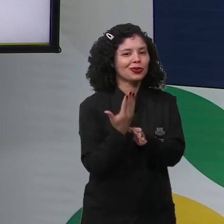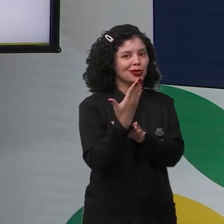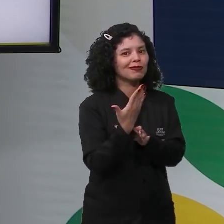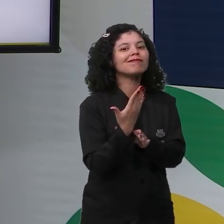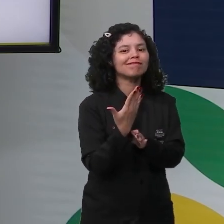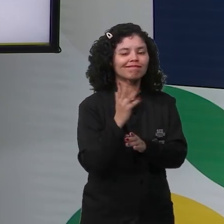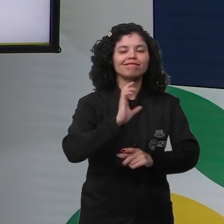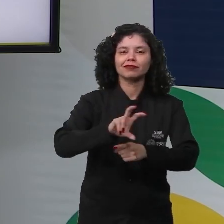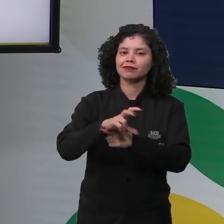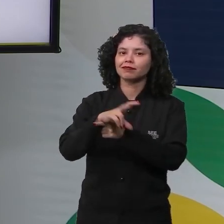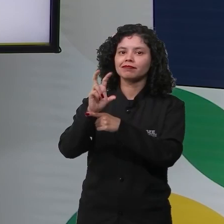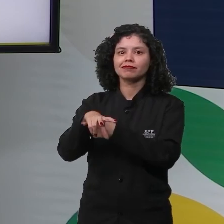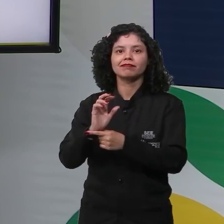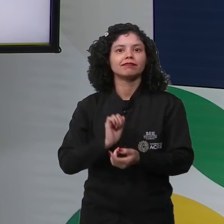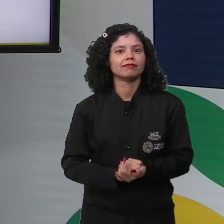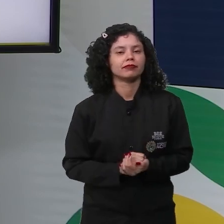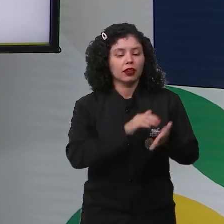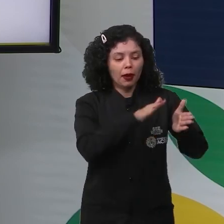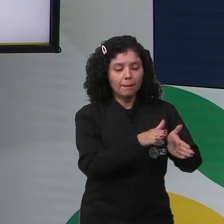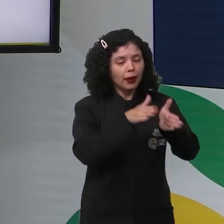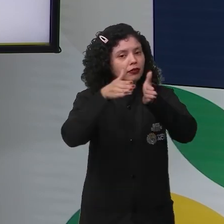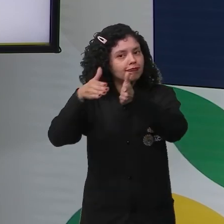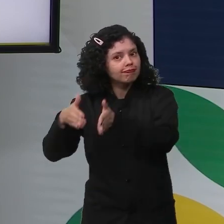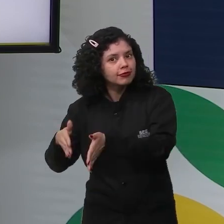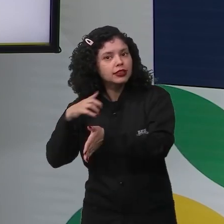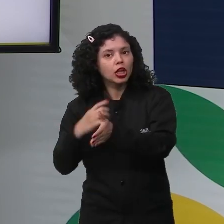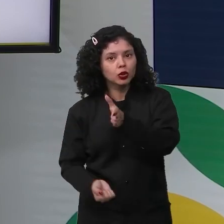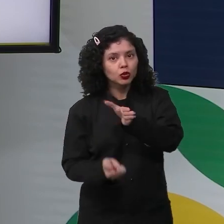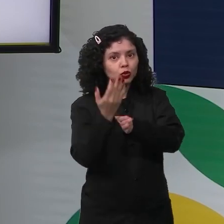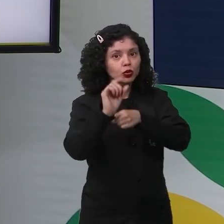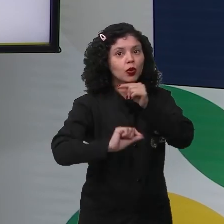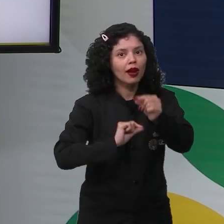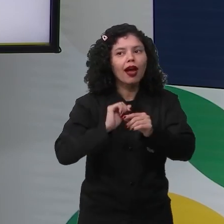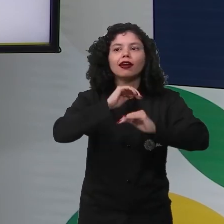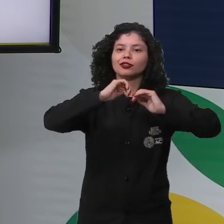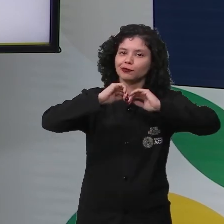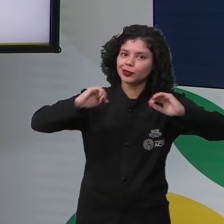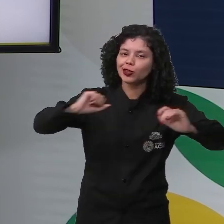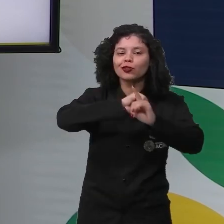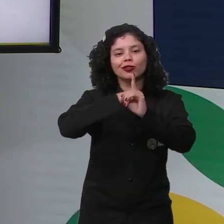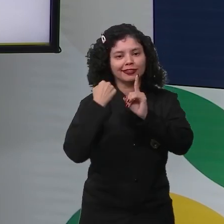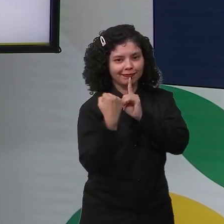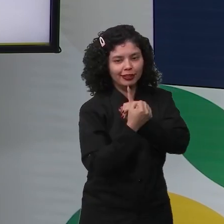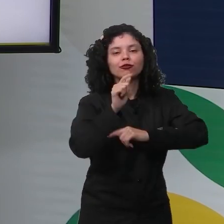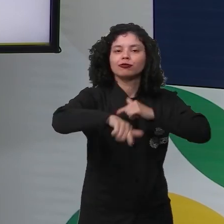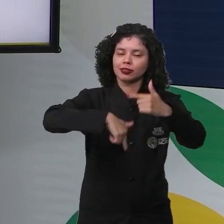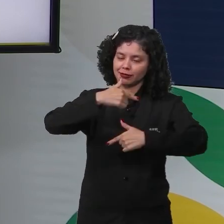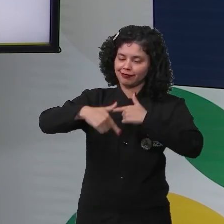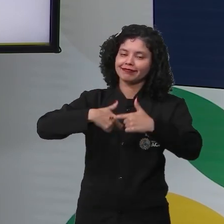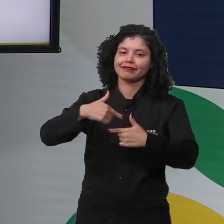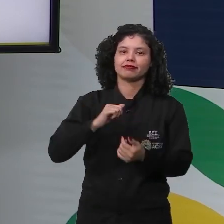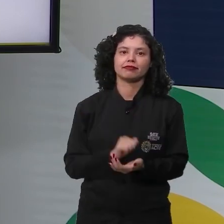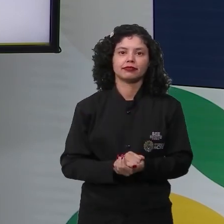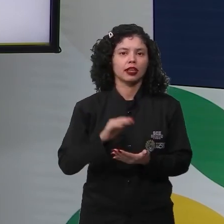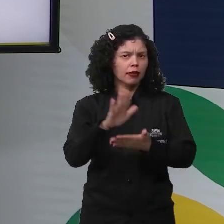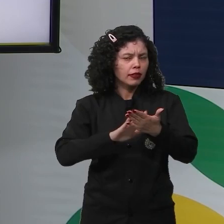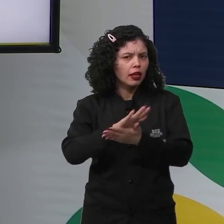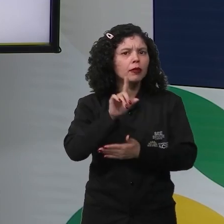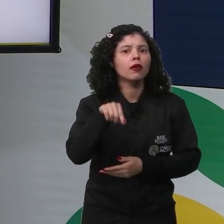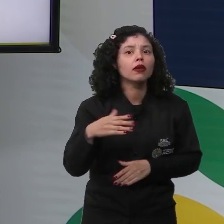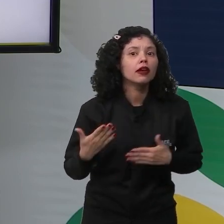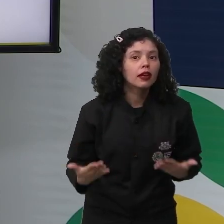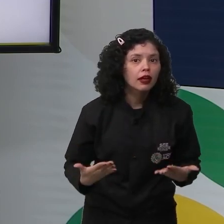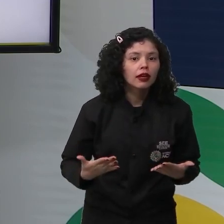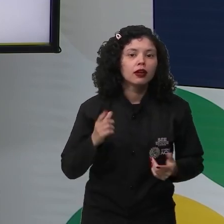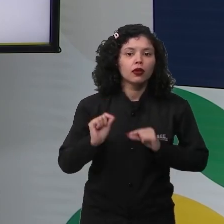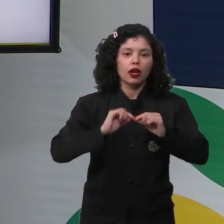das máquinas. É a partir daí que nasce a divisão social do trabalho, que nada mais é